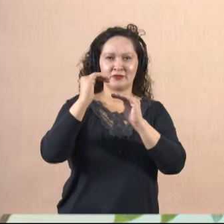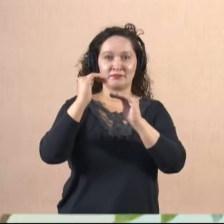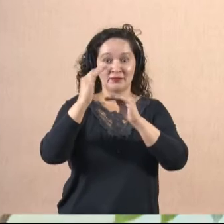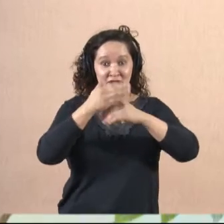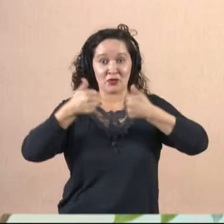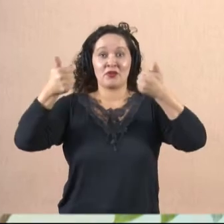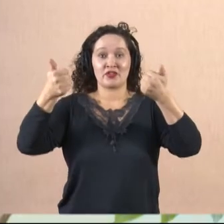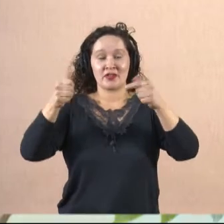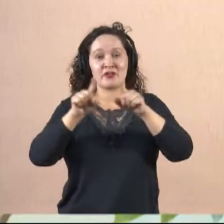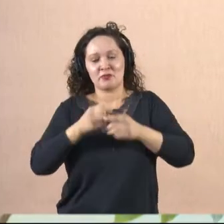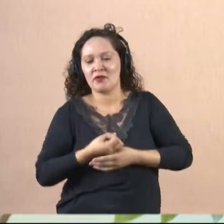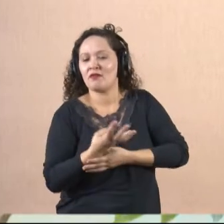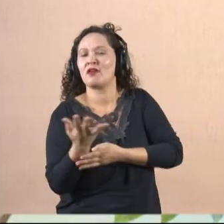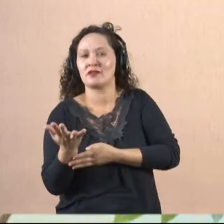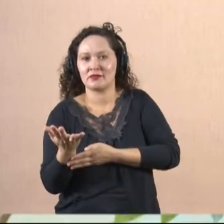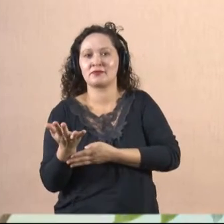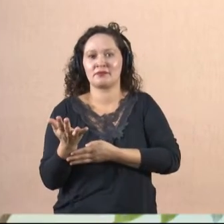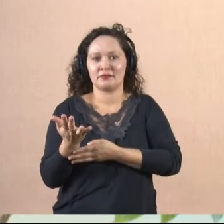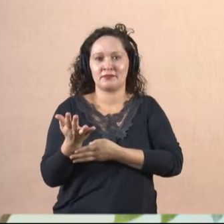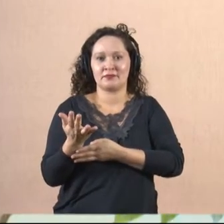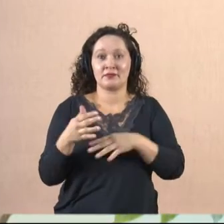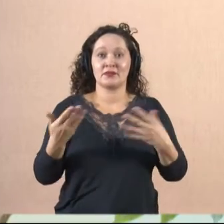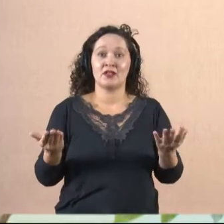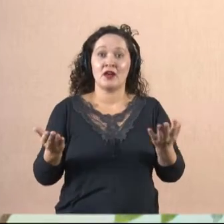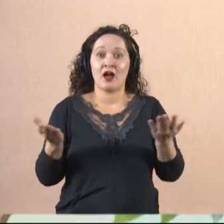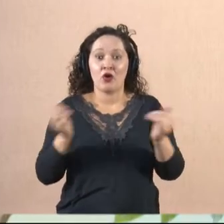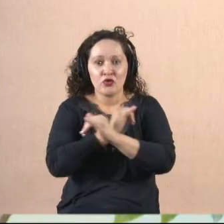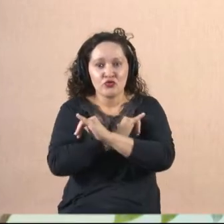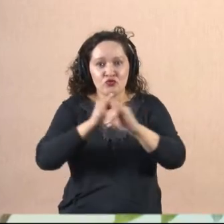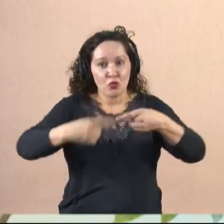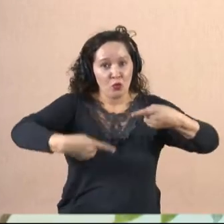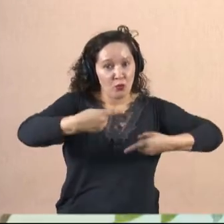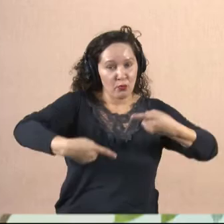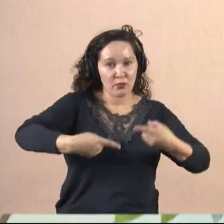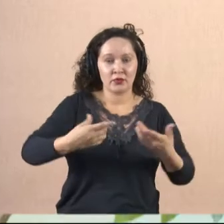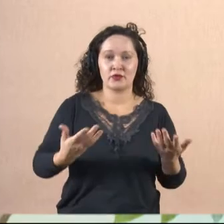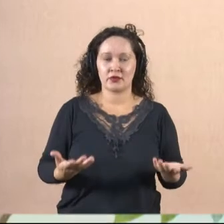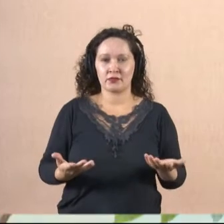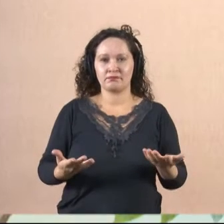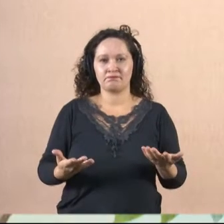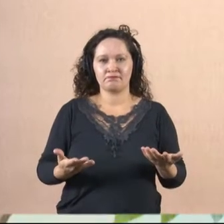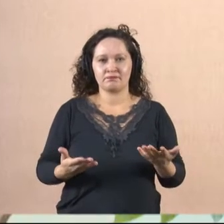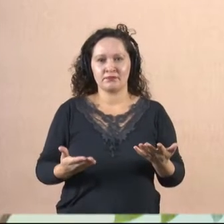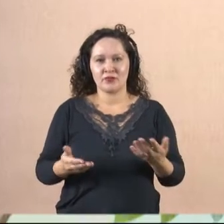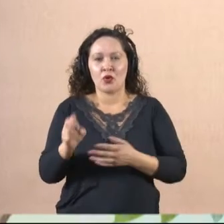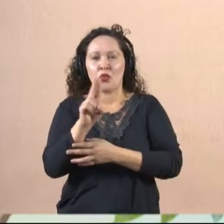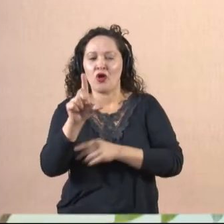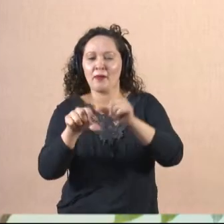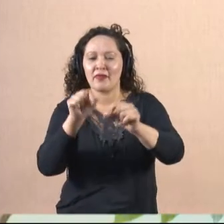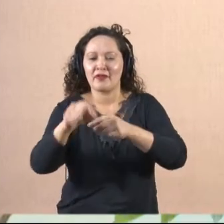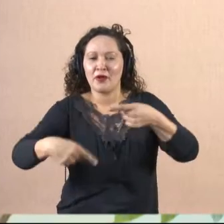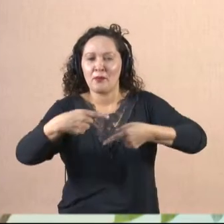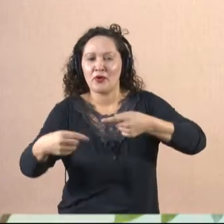qualitativa e quantitativamente acabou de divulgar uma política para atiçar a